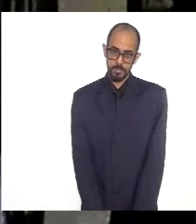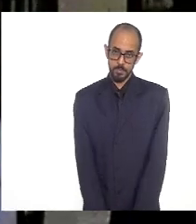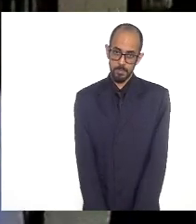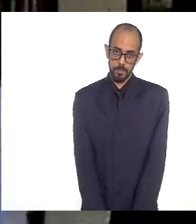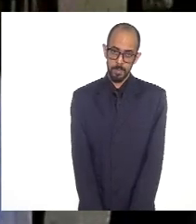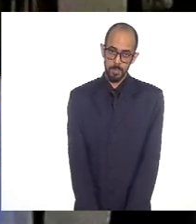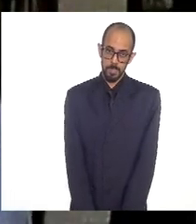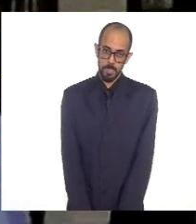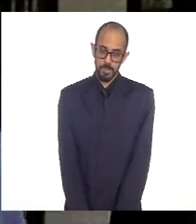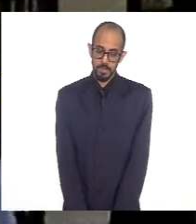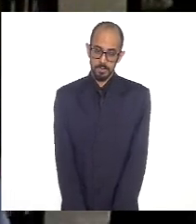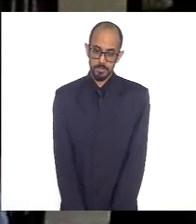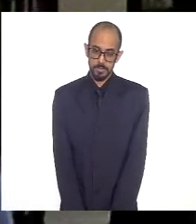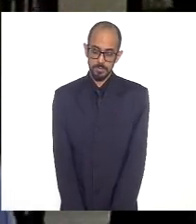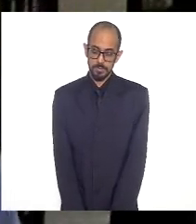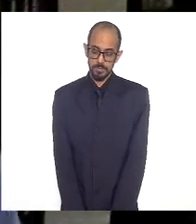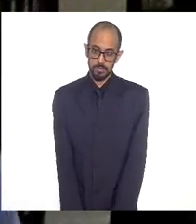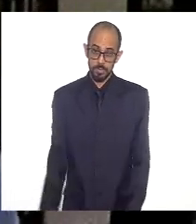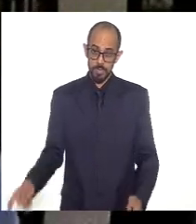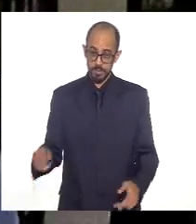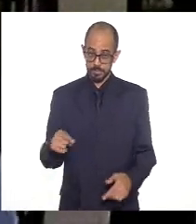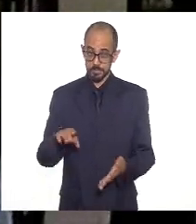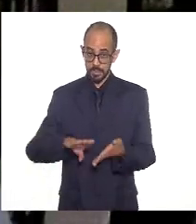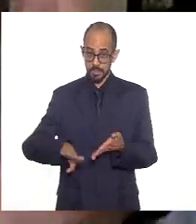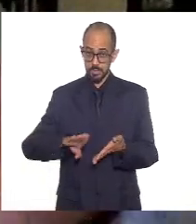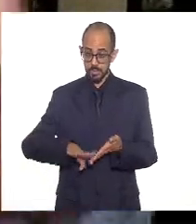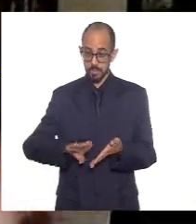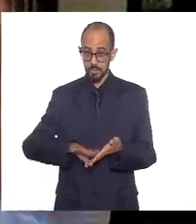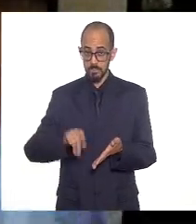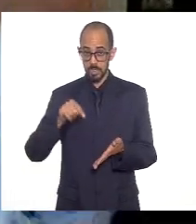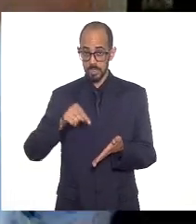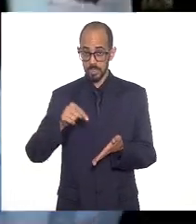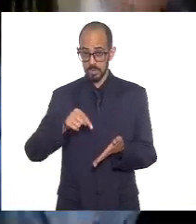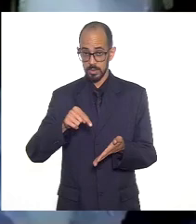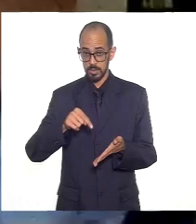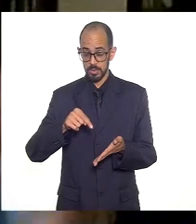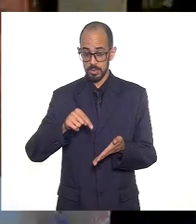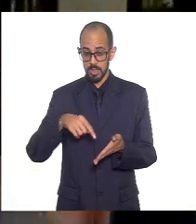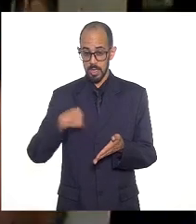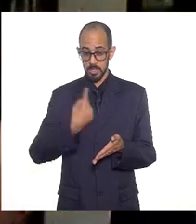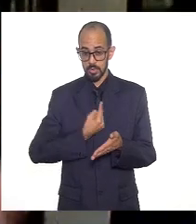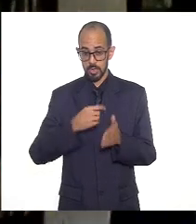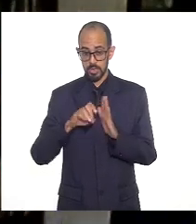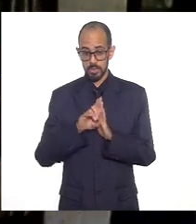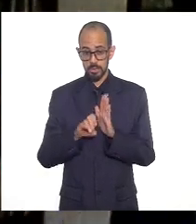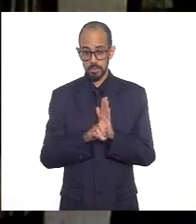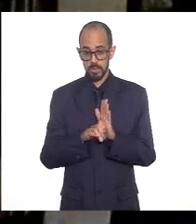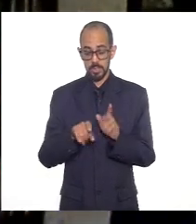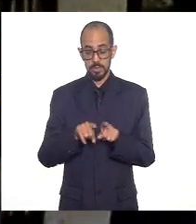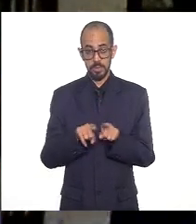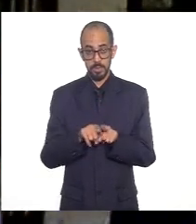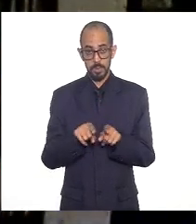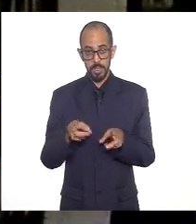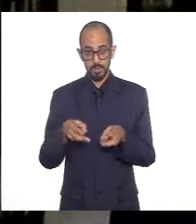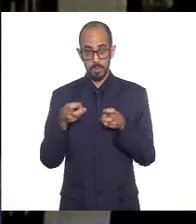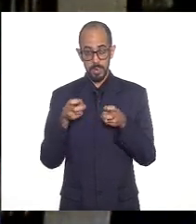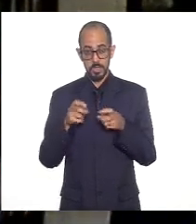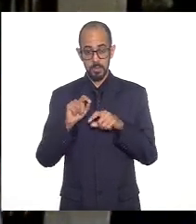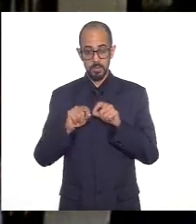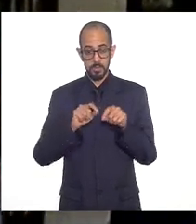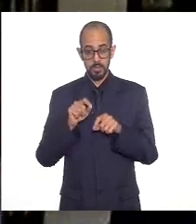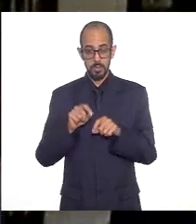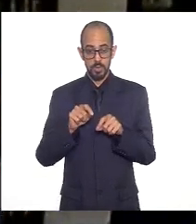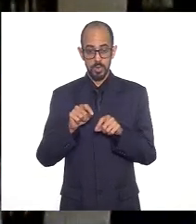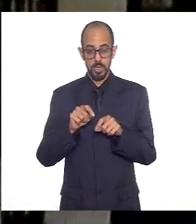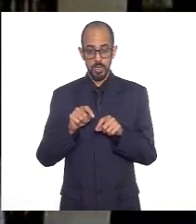Sobre as despesas, as nossas emendas estão chamando a atenção também dispositivo